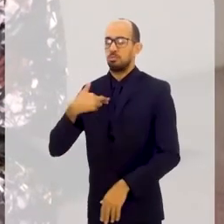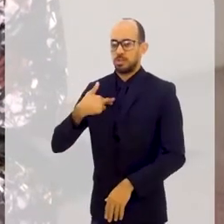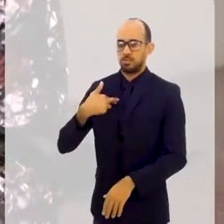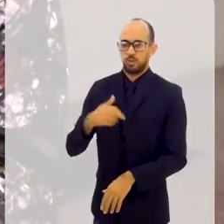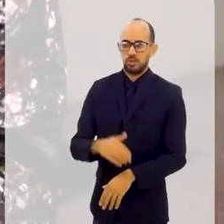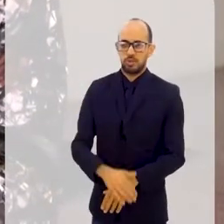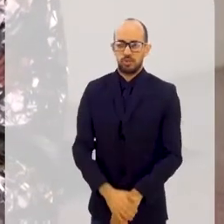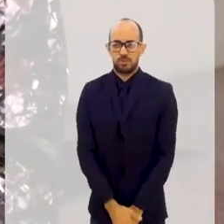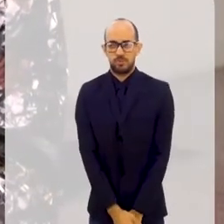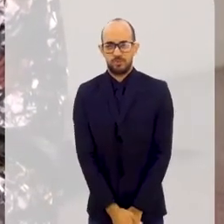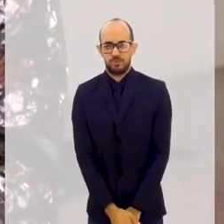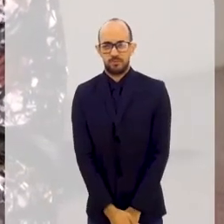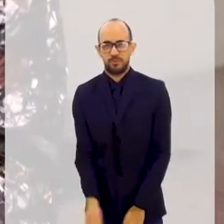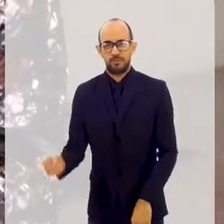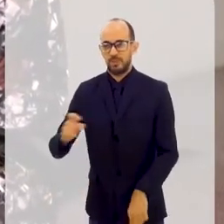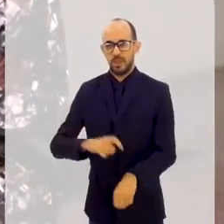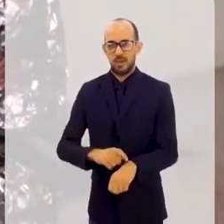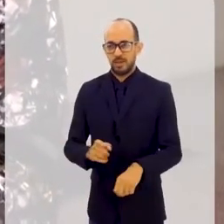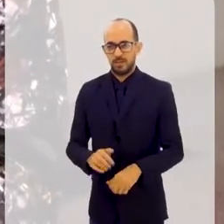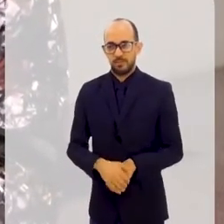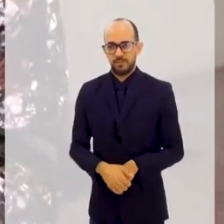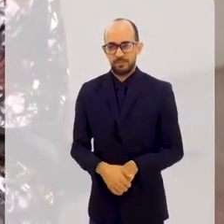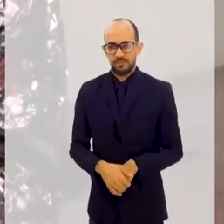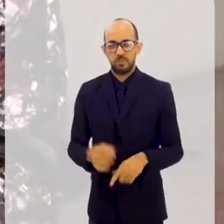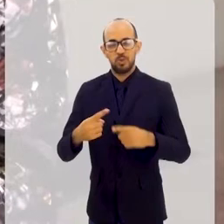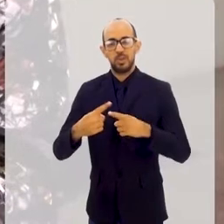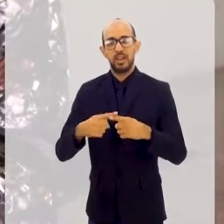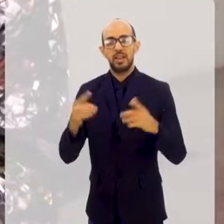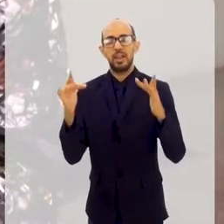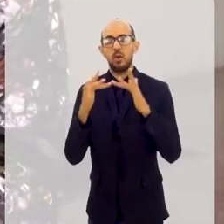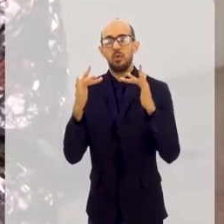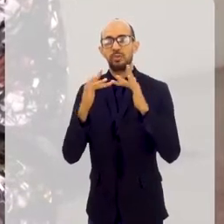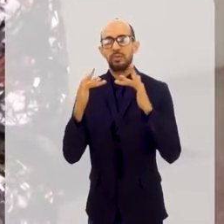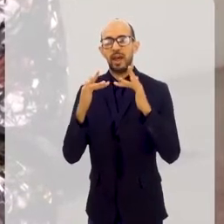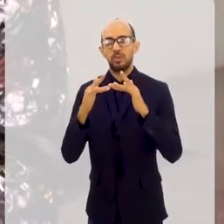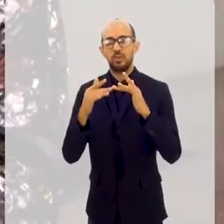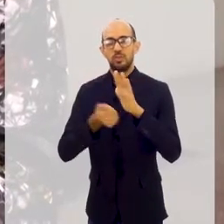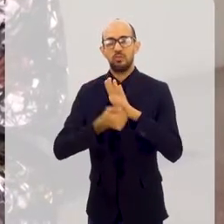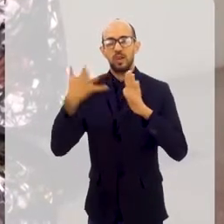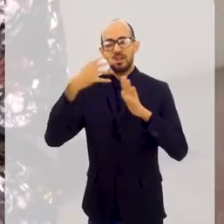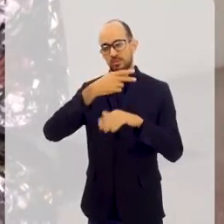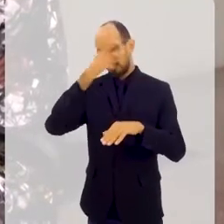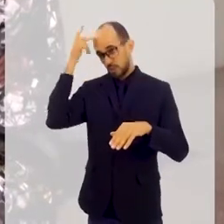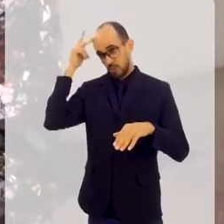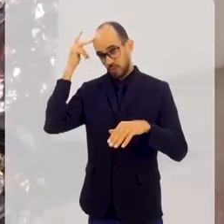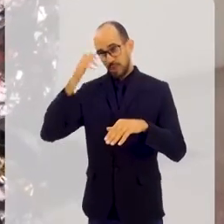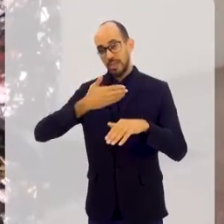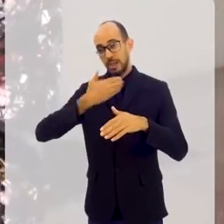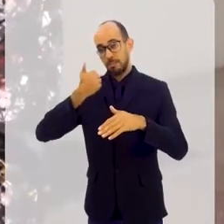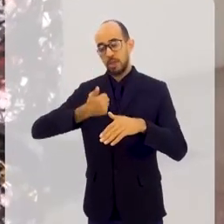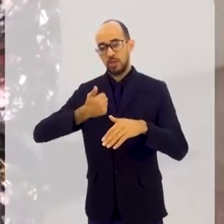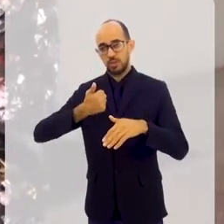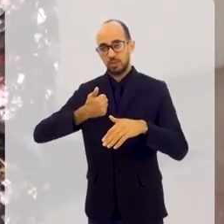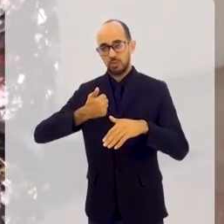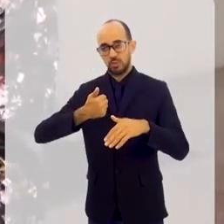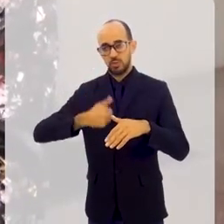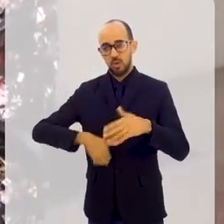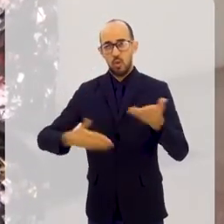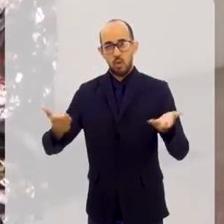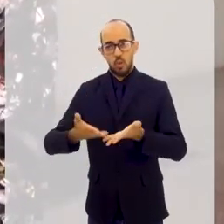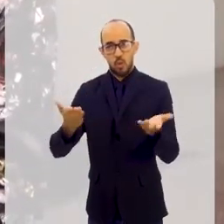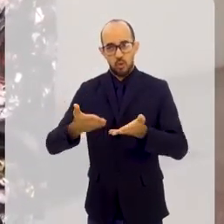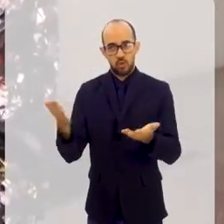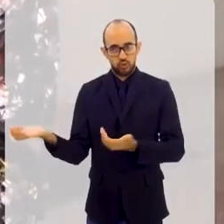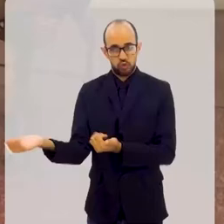porque ele vai me repetir Urbano tudo e segue pessoas que eu nem conheço e ele tá megulhando porque os jovens de hoje